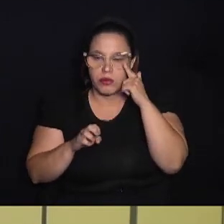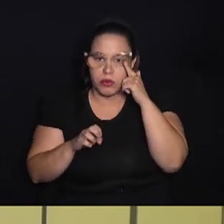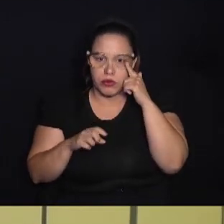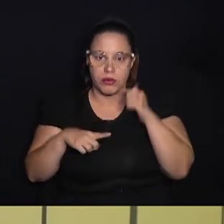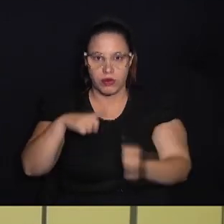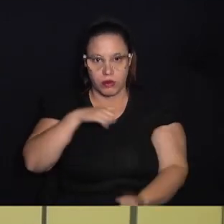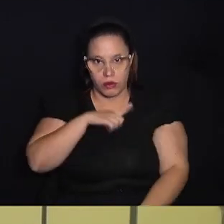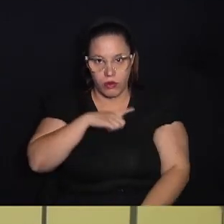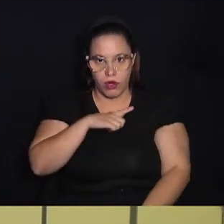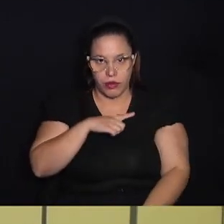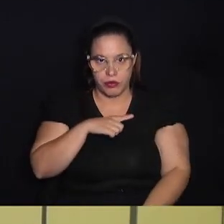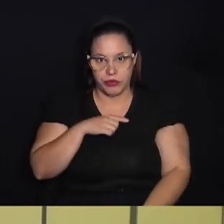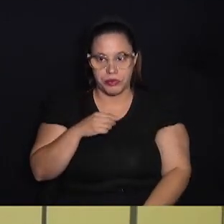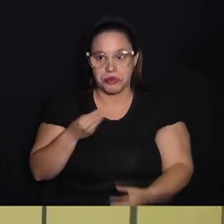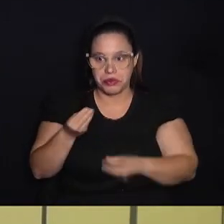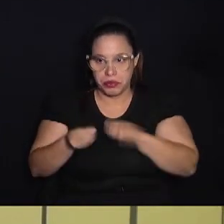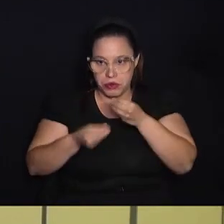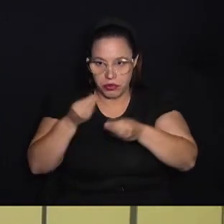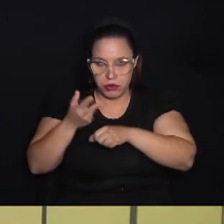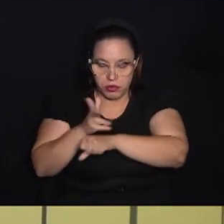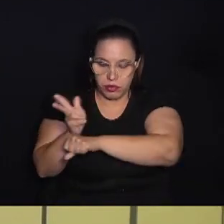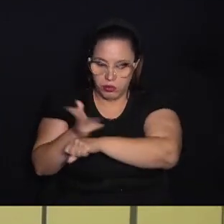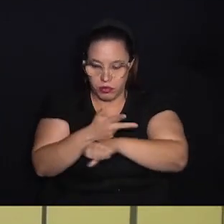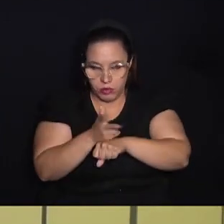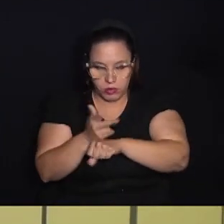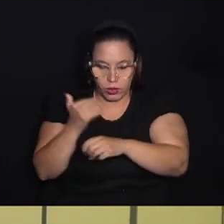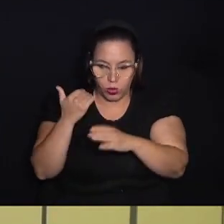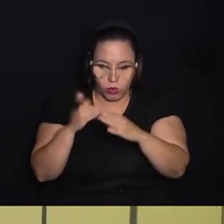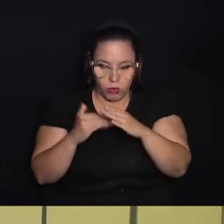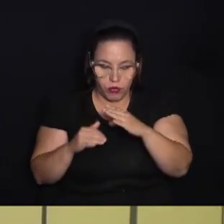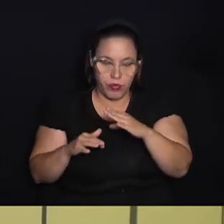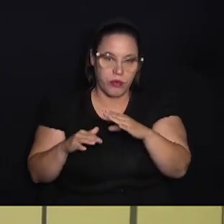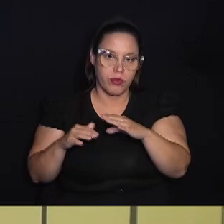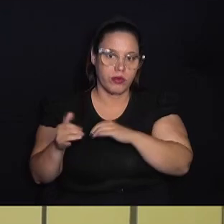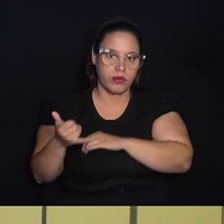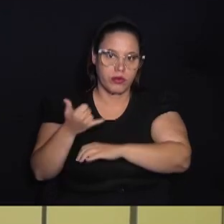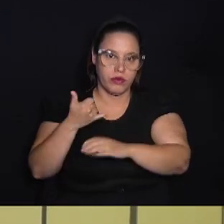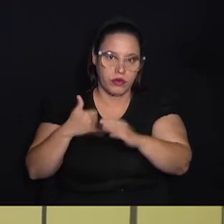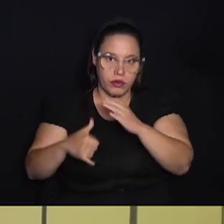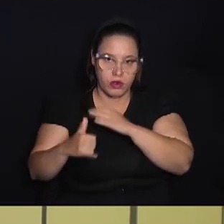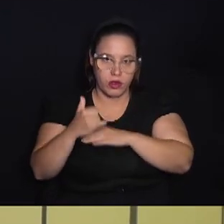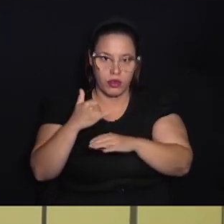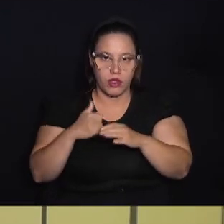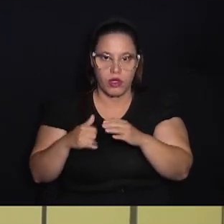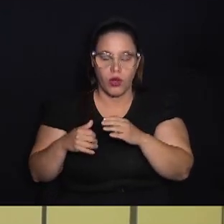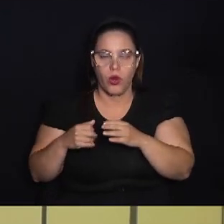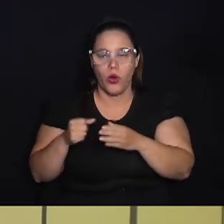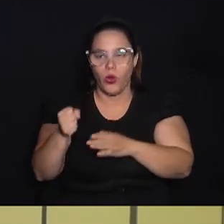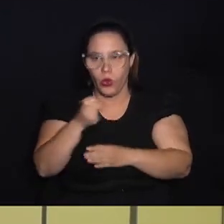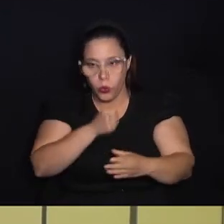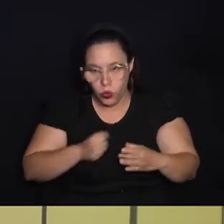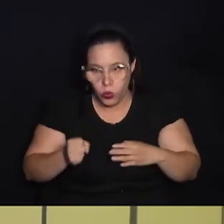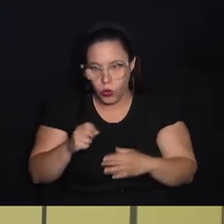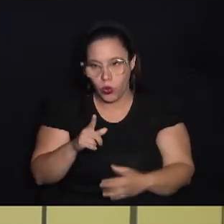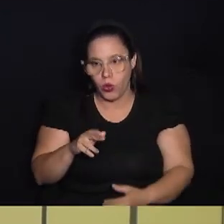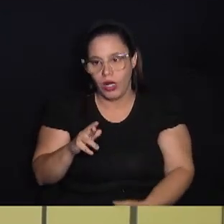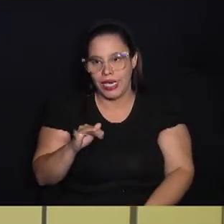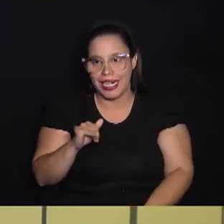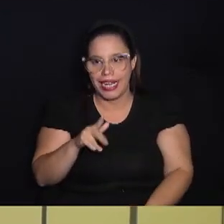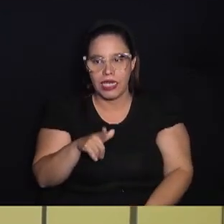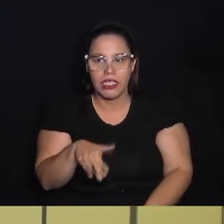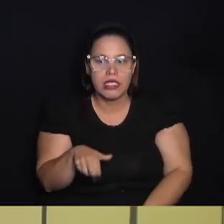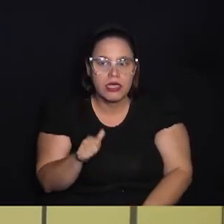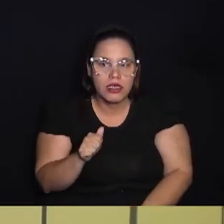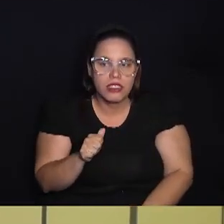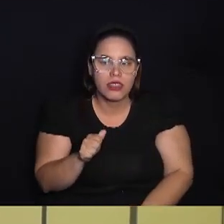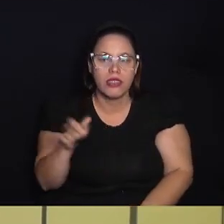produtos que alguns vídeos que nós lançamos no nosso canal Contando um pouco da história culinária então em todo local a história